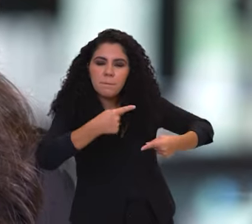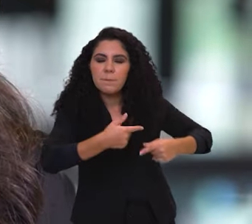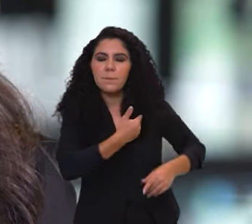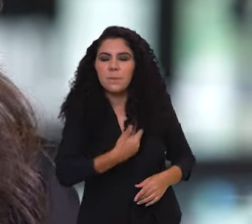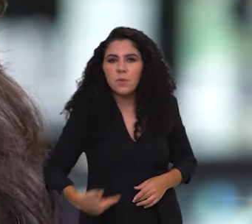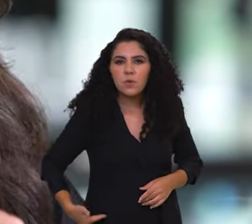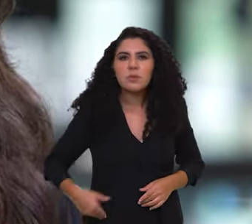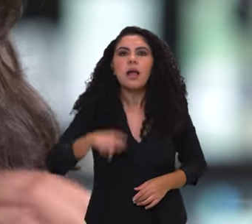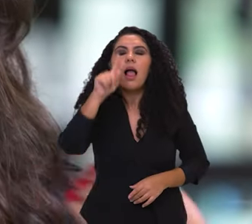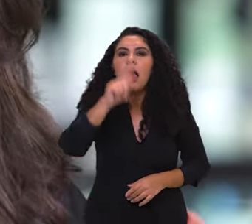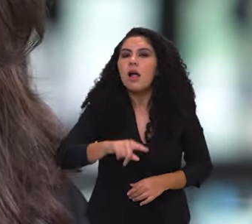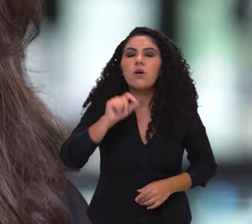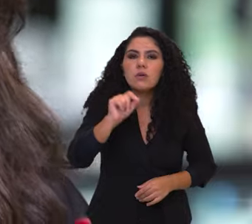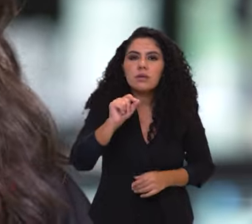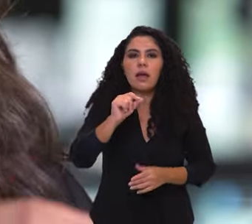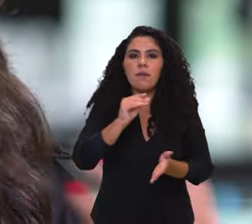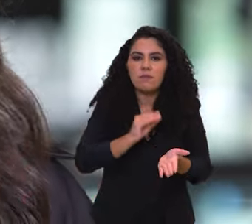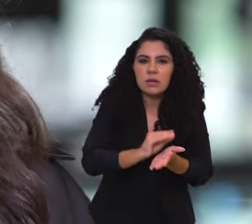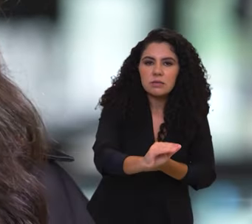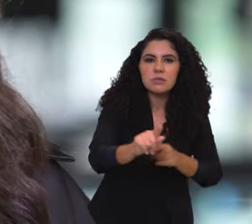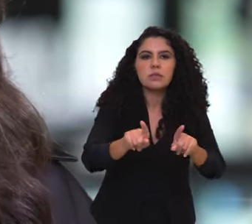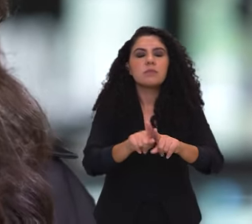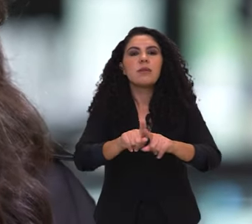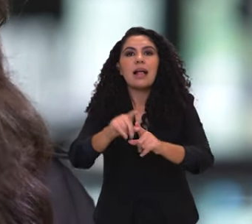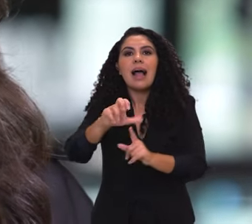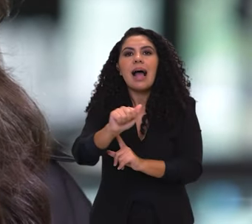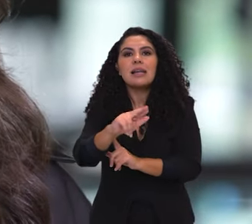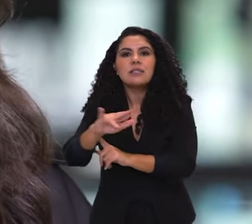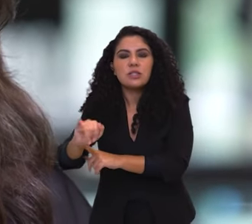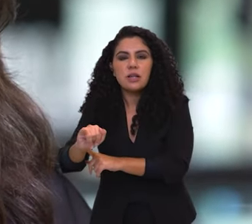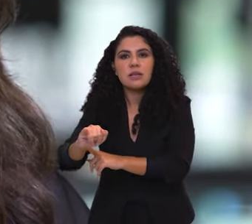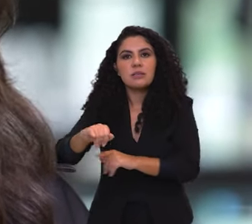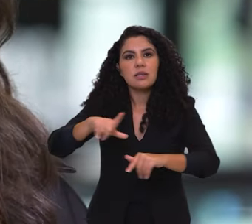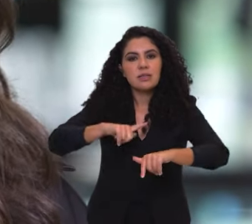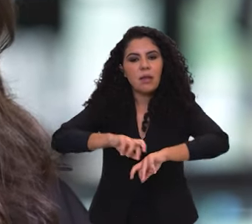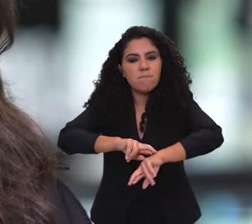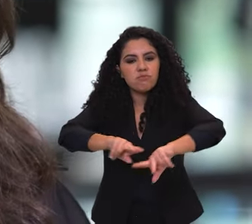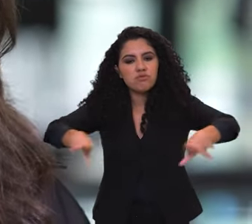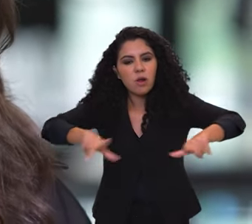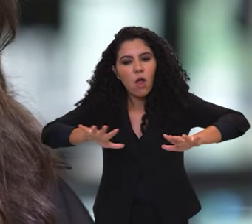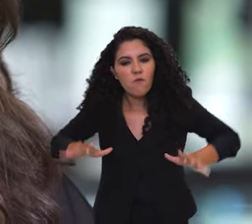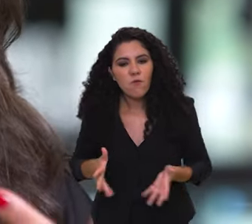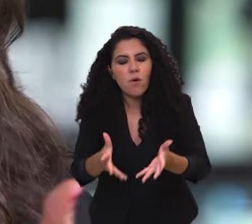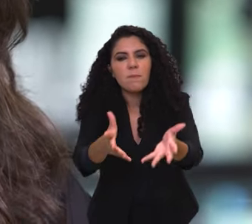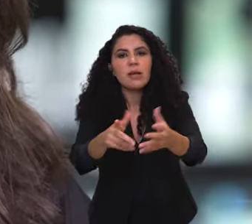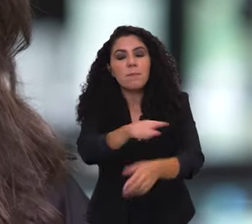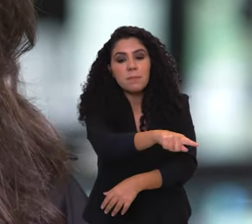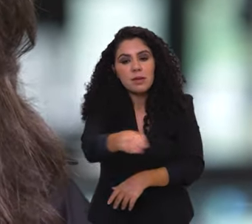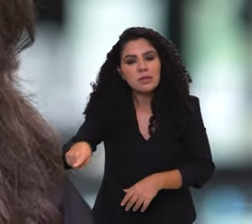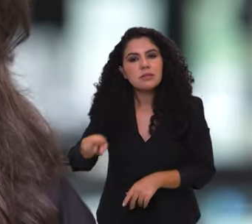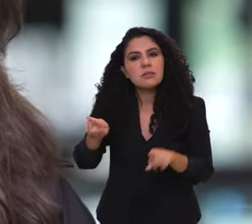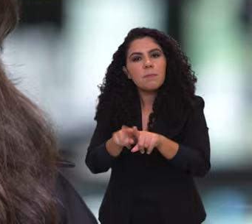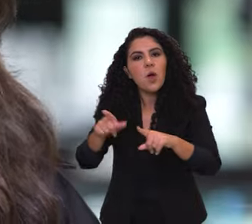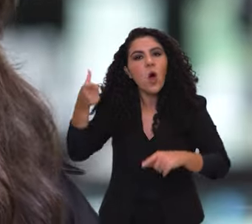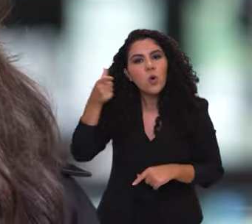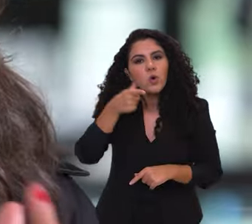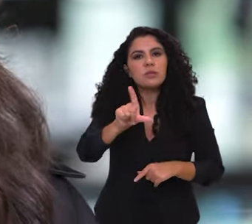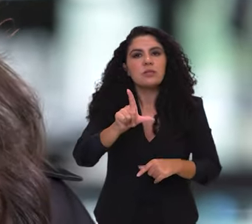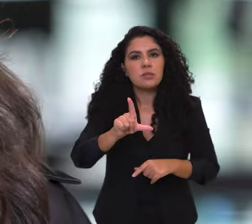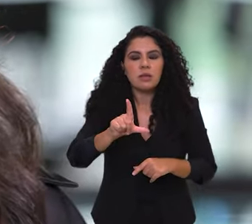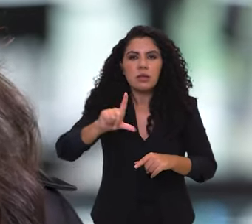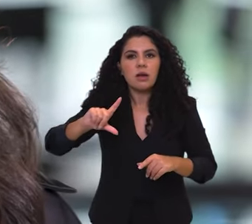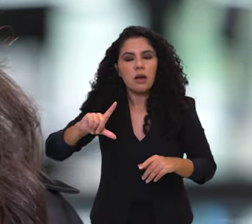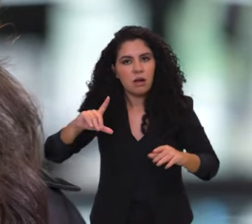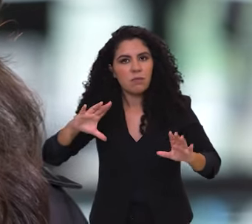sejam os recursos investidos, as políticas das agências multilaterais de fomento, eles consigam também convergir para esse